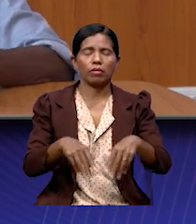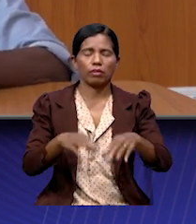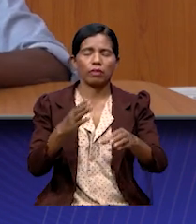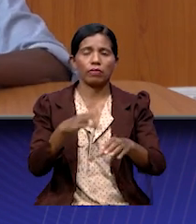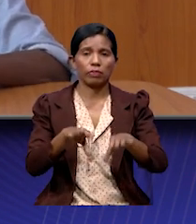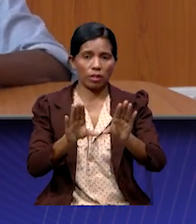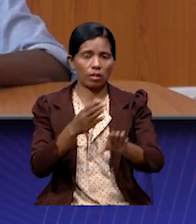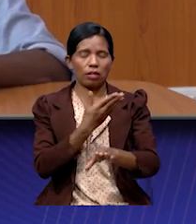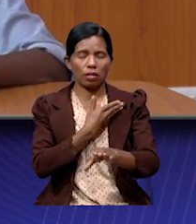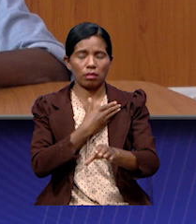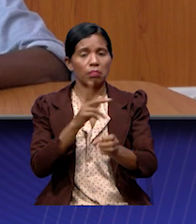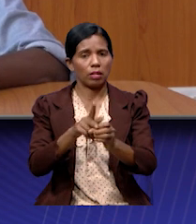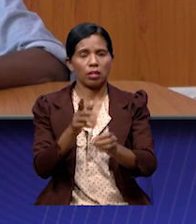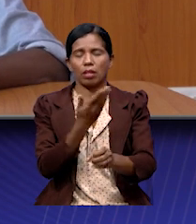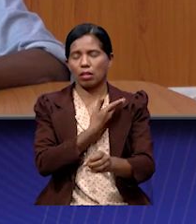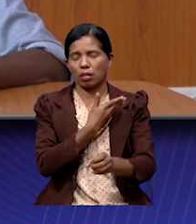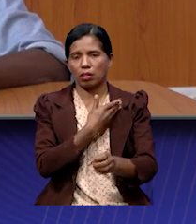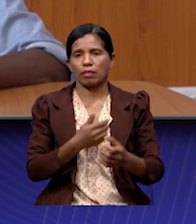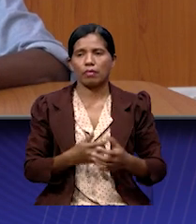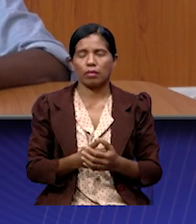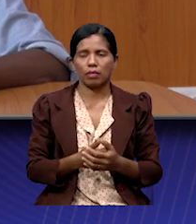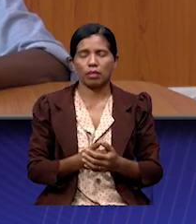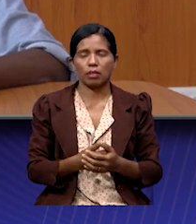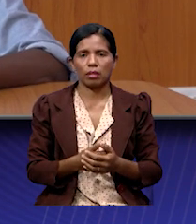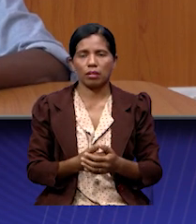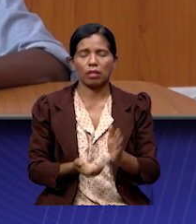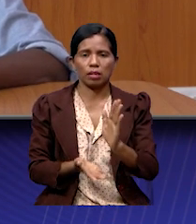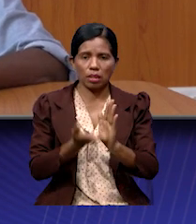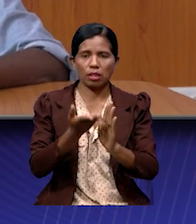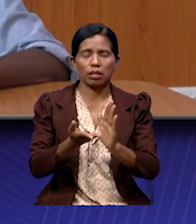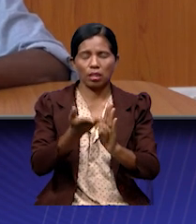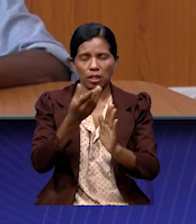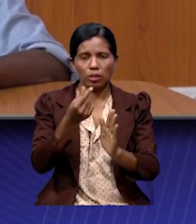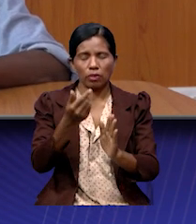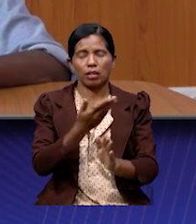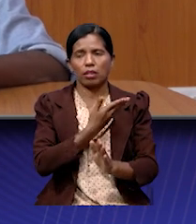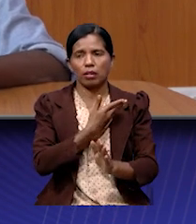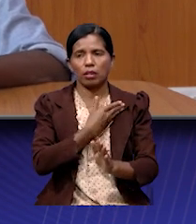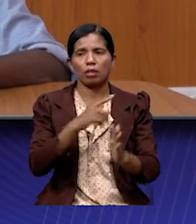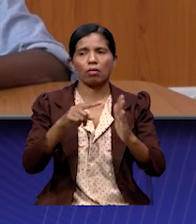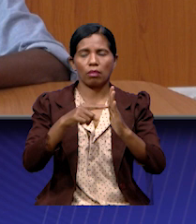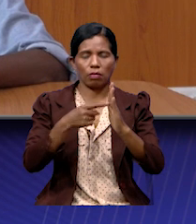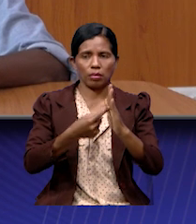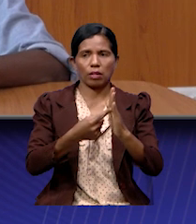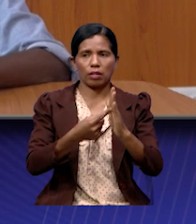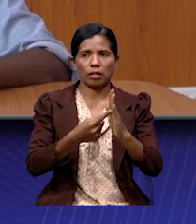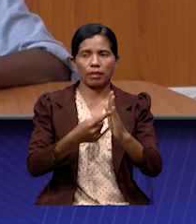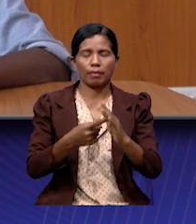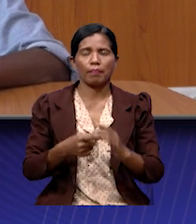preço começa a sair né sai tu então lá de um lá de um cinti né começa a querer ser uma bem e